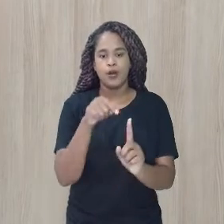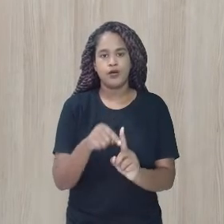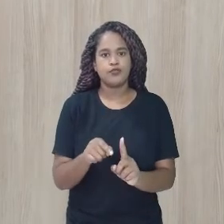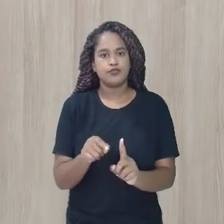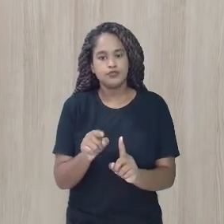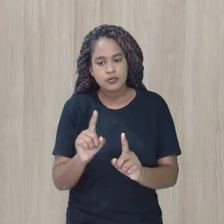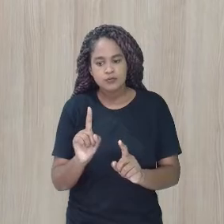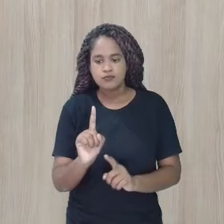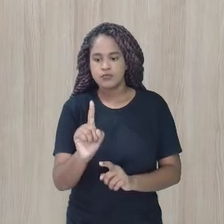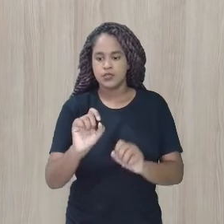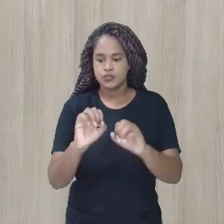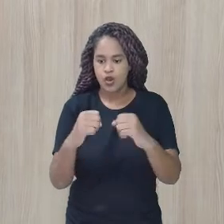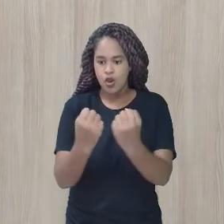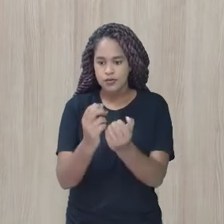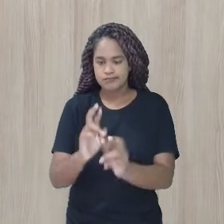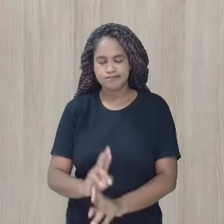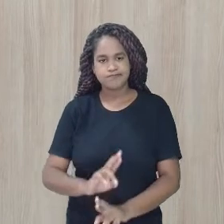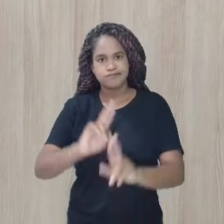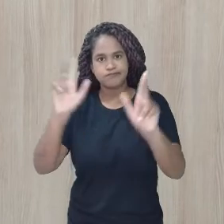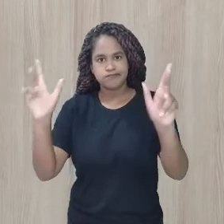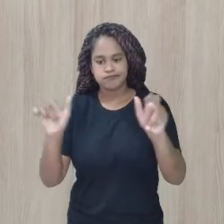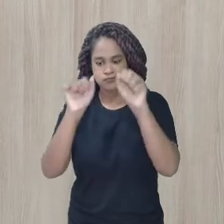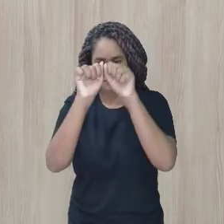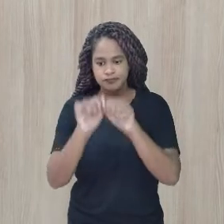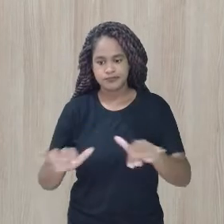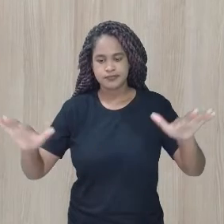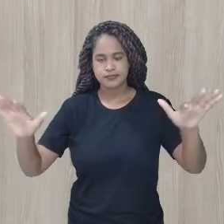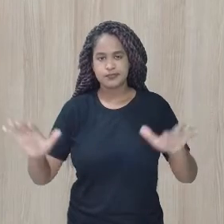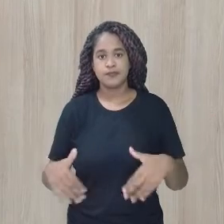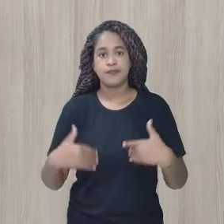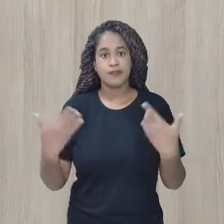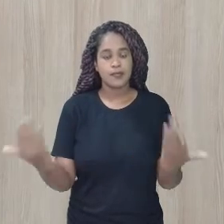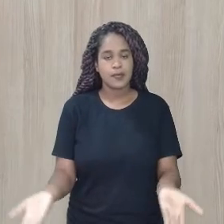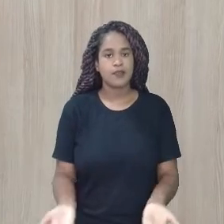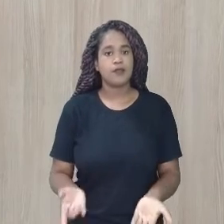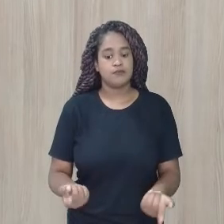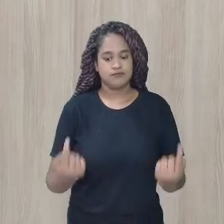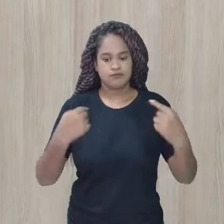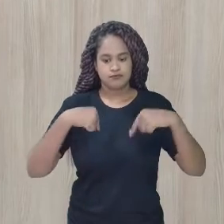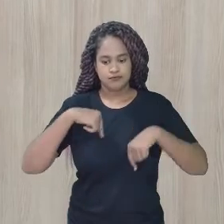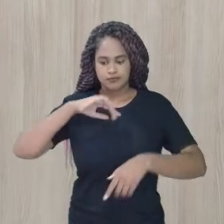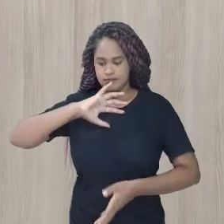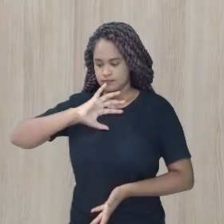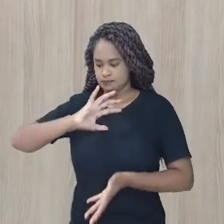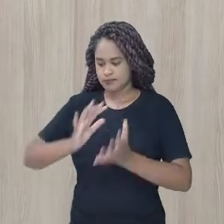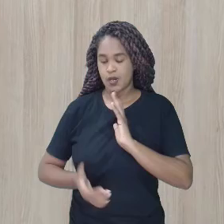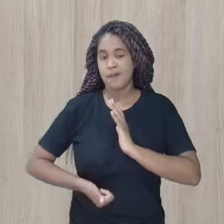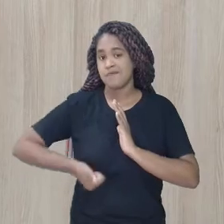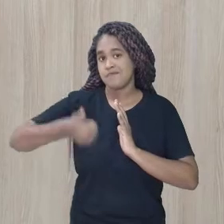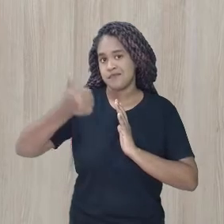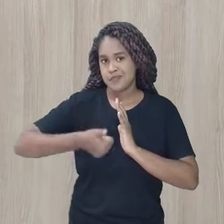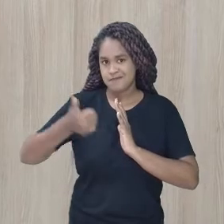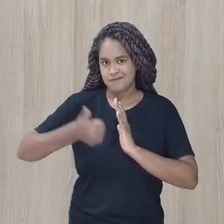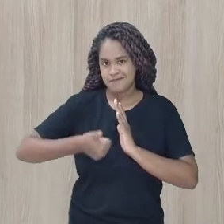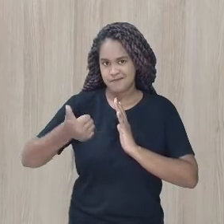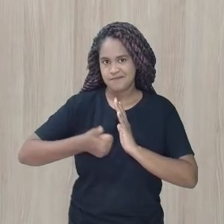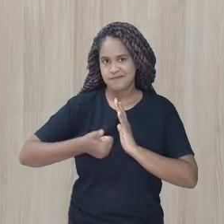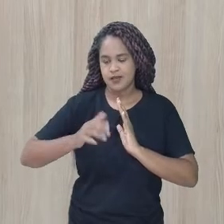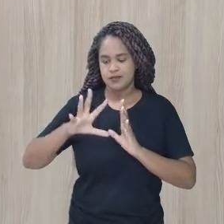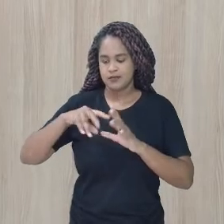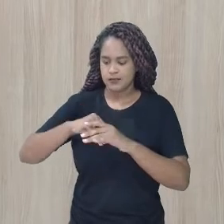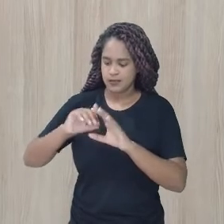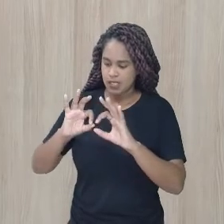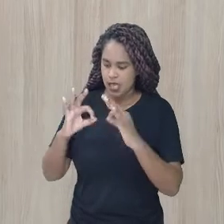na sociedade em que vivemos. E essa transformação começa em nós, dentro do nosso espaço